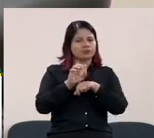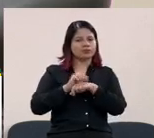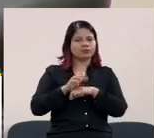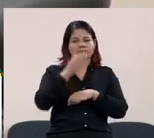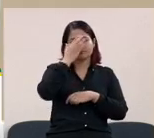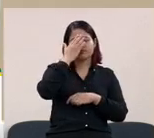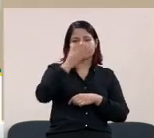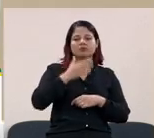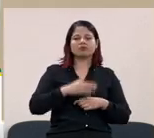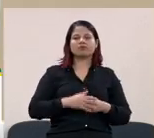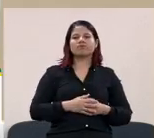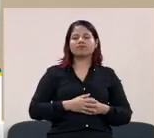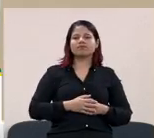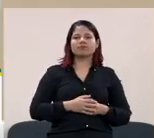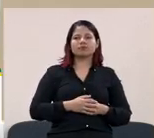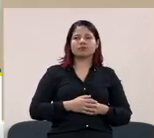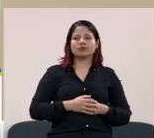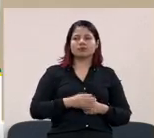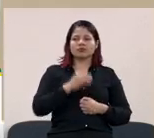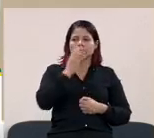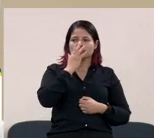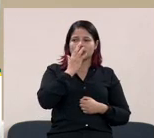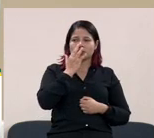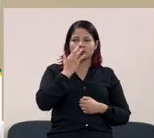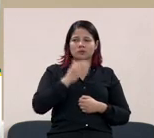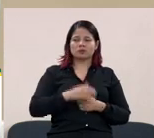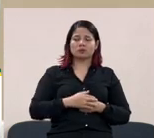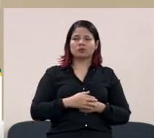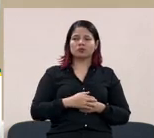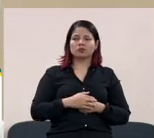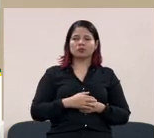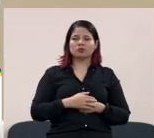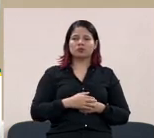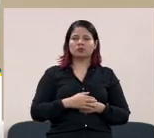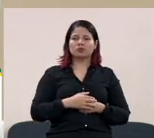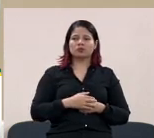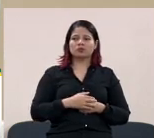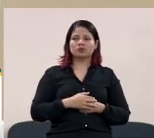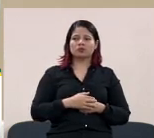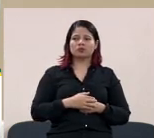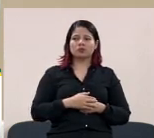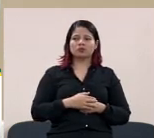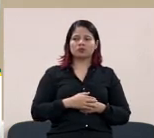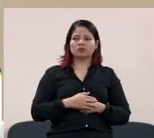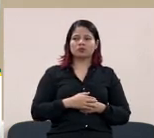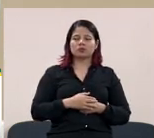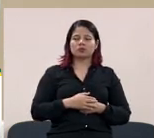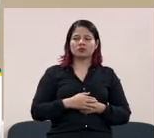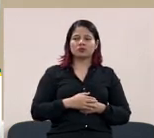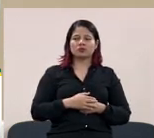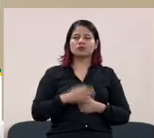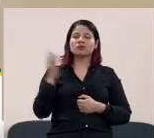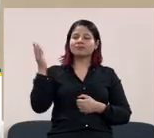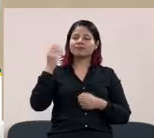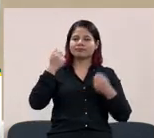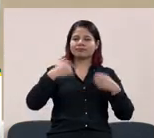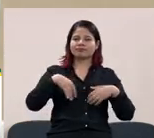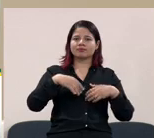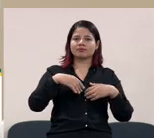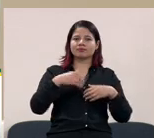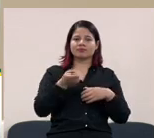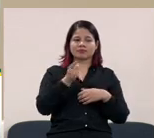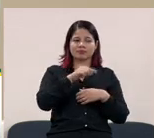obrigado. Obrigada, deputado Paulo Lemos. Gostaria de retomar uma fala do deputado Furlan, agradecer